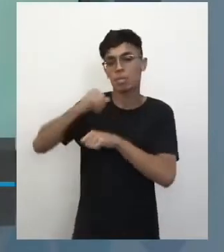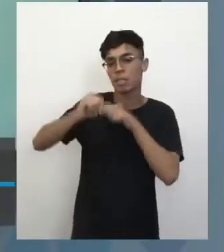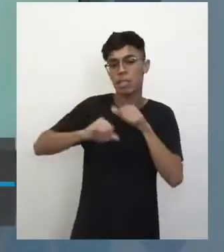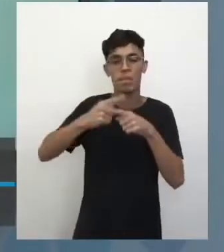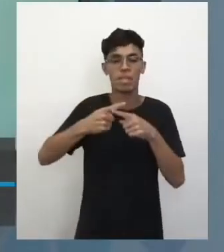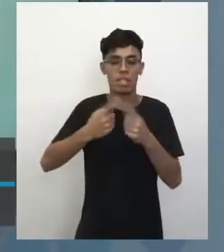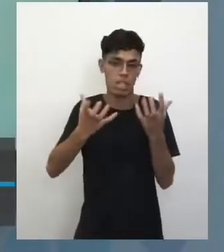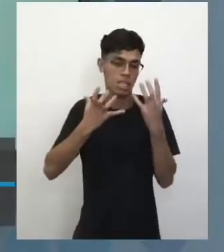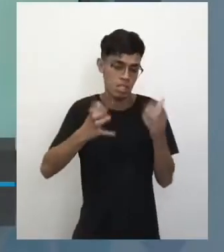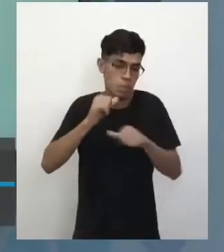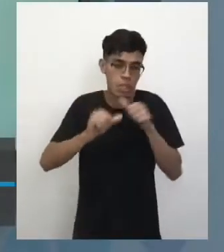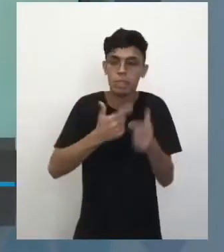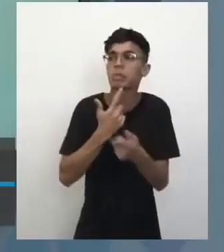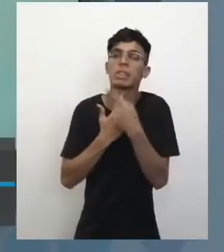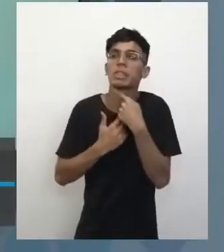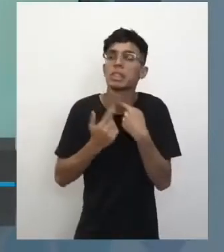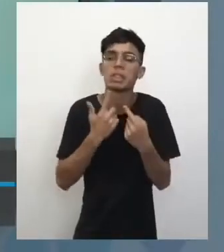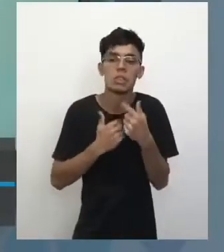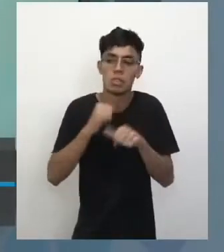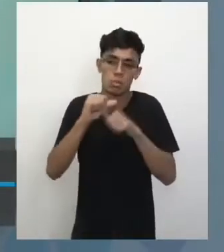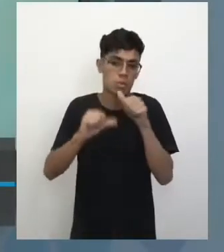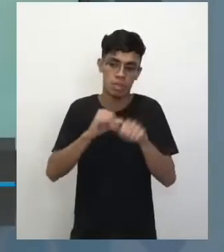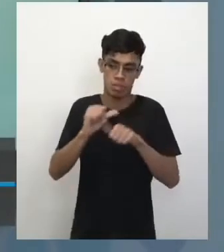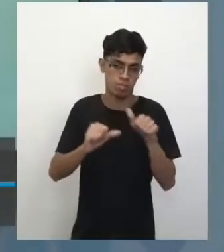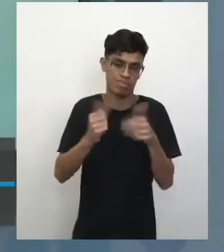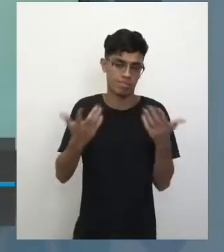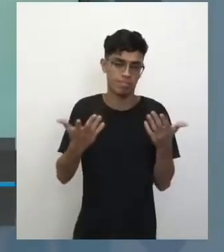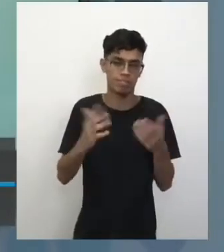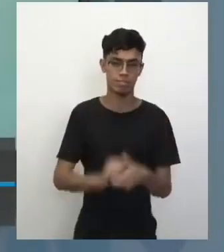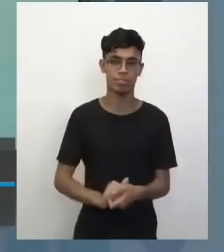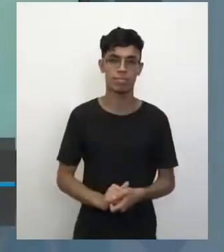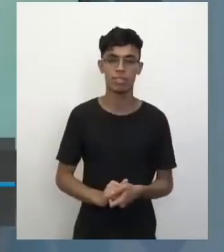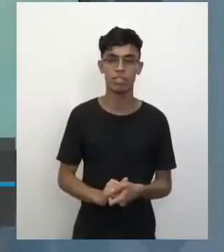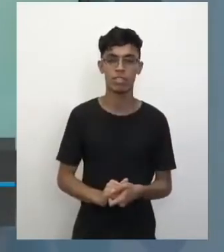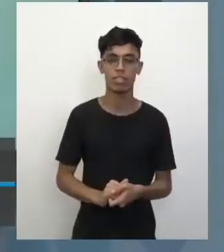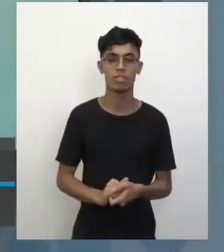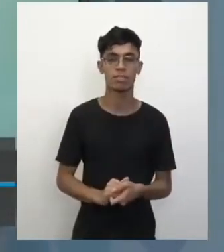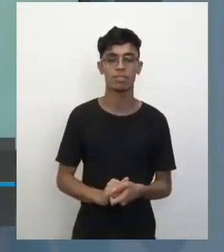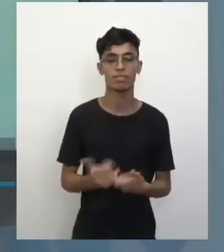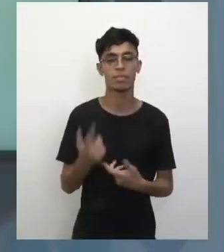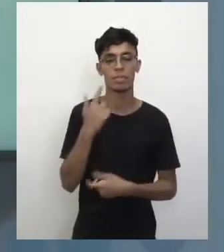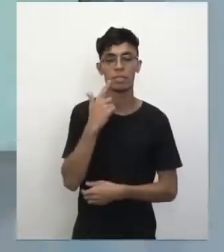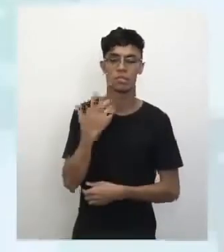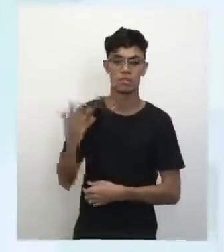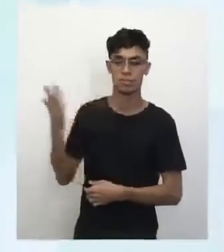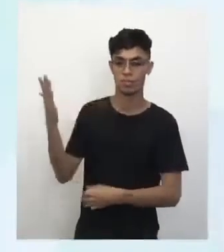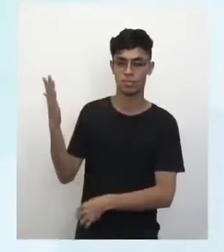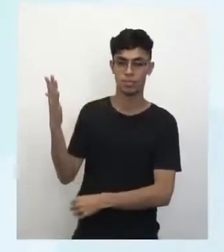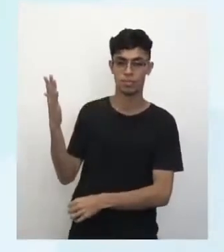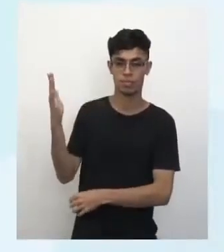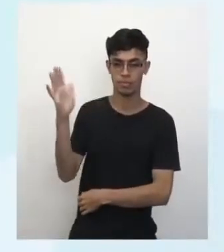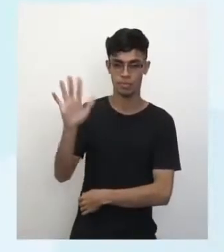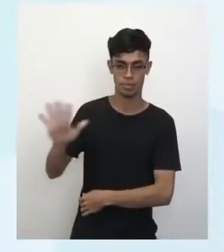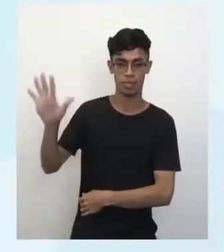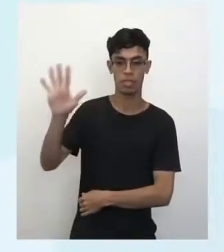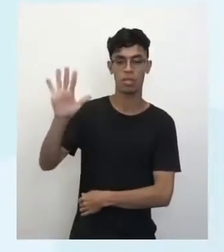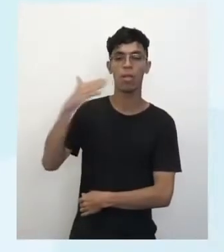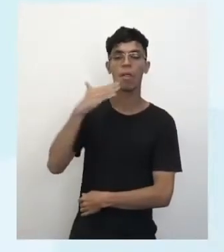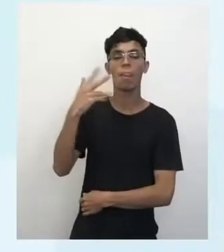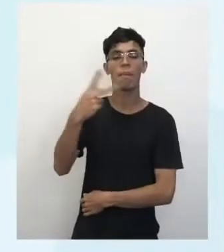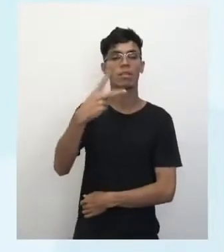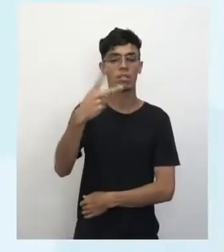queria mudar, ele tinha o desejo de mudar e acabava mudando, né? Então, muito bem, vamos ver aí a ideia do Lamarck. Tá aí, ó, as duas